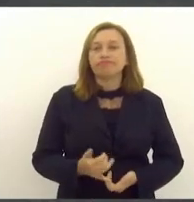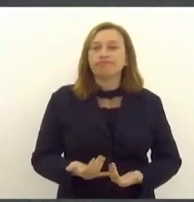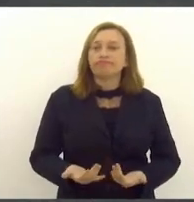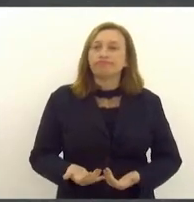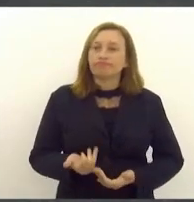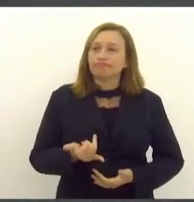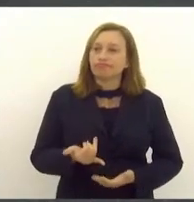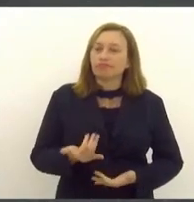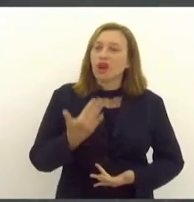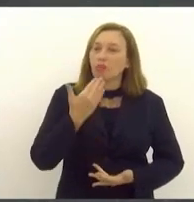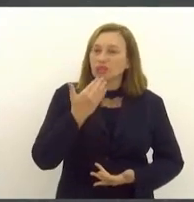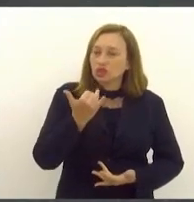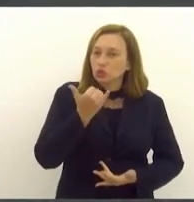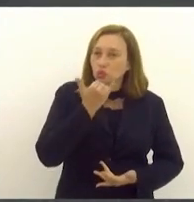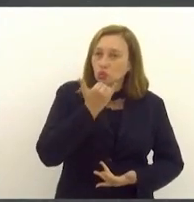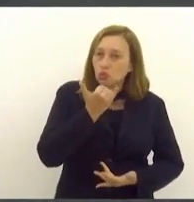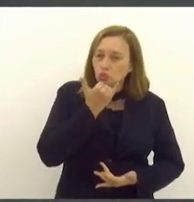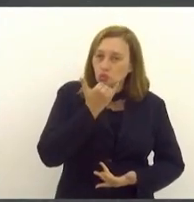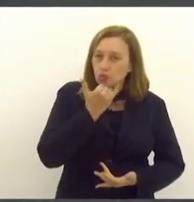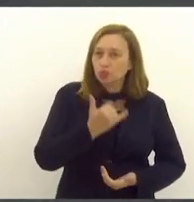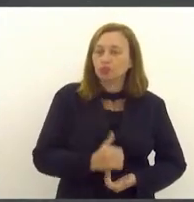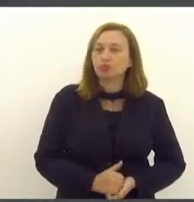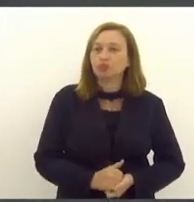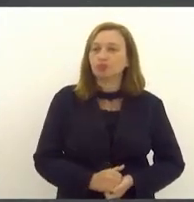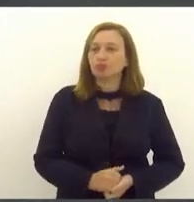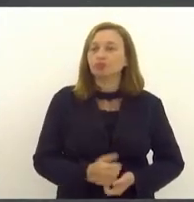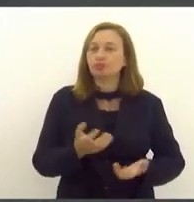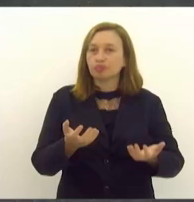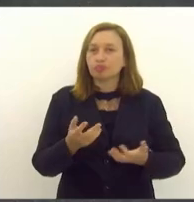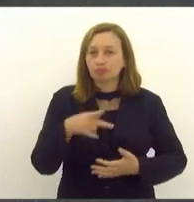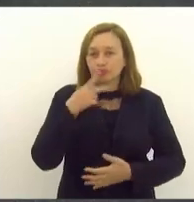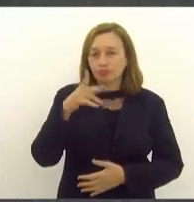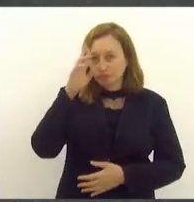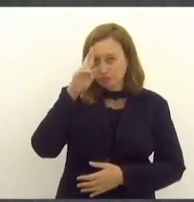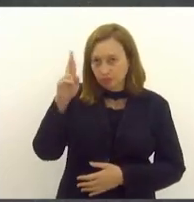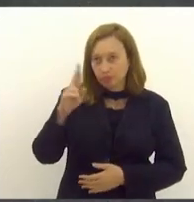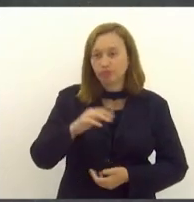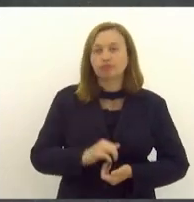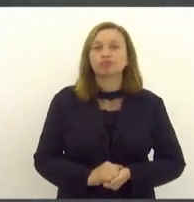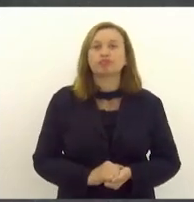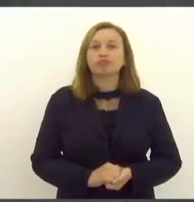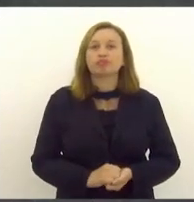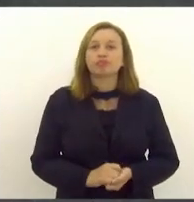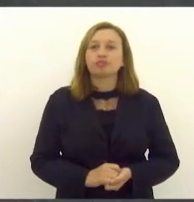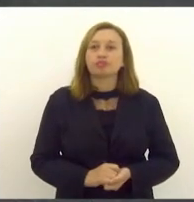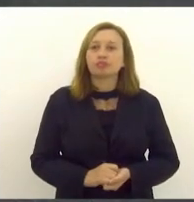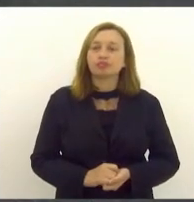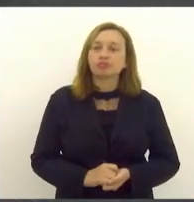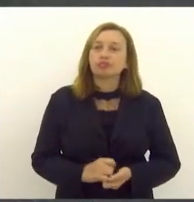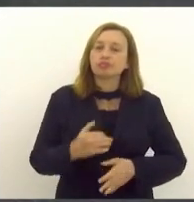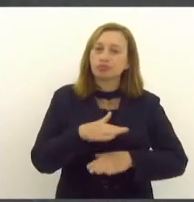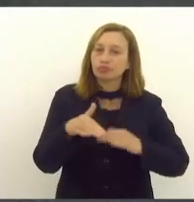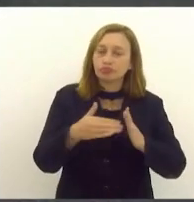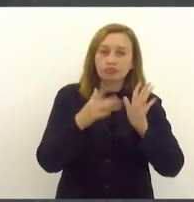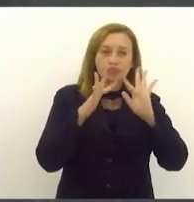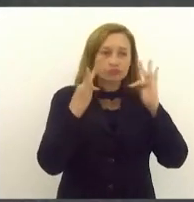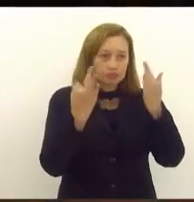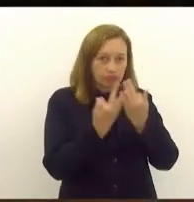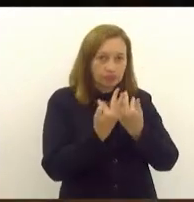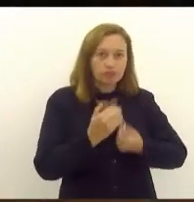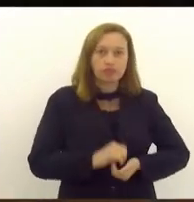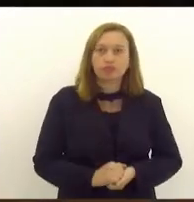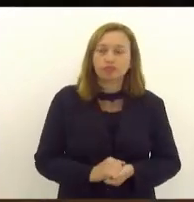pedido de desculpas me excedi mas quero dizer ao senhor né extensiva toda a sua família que